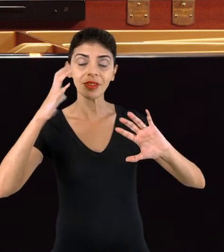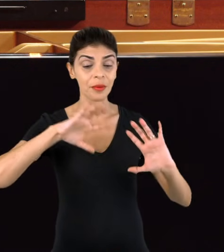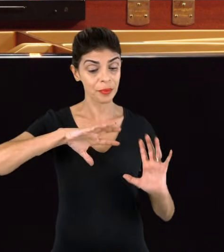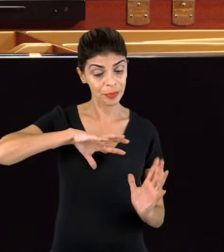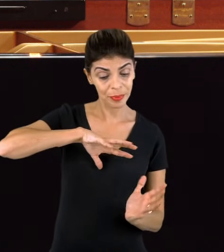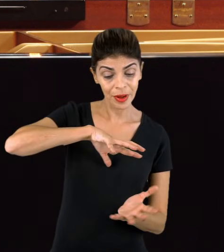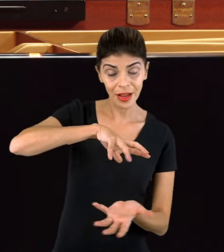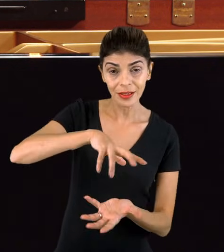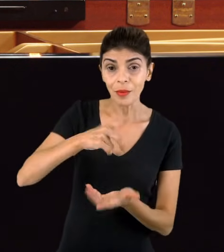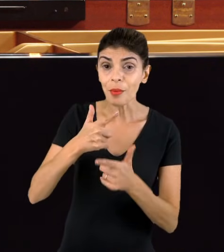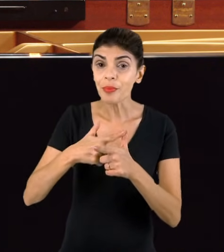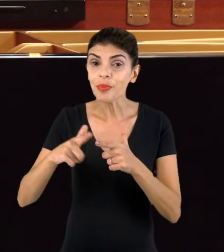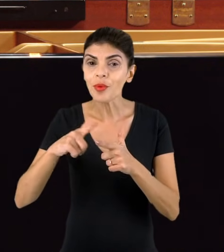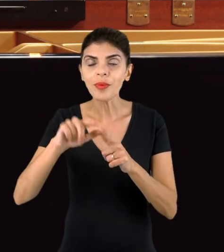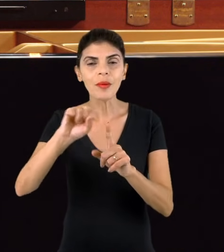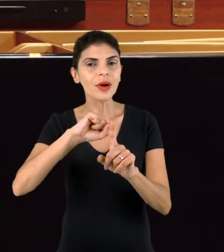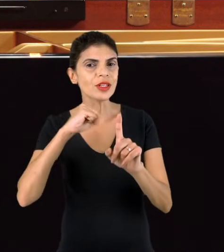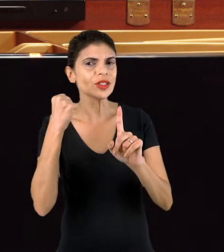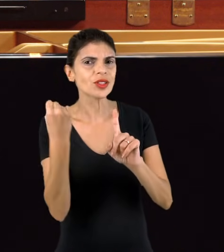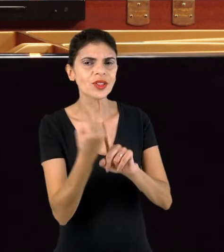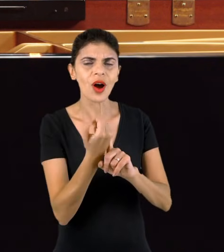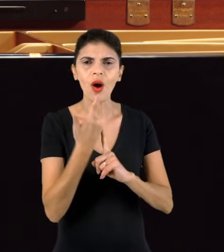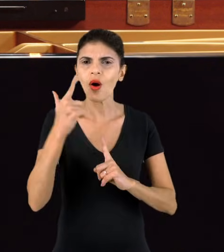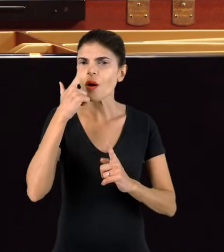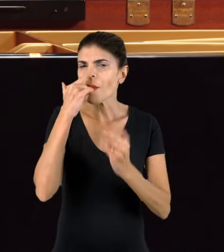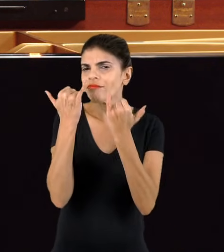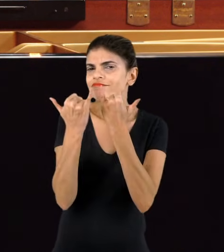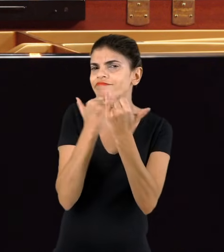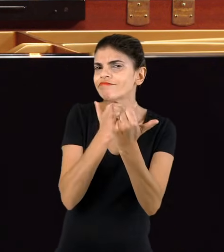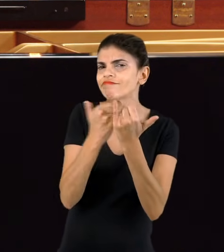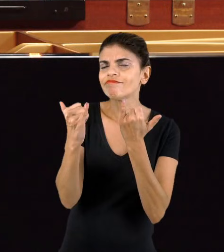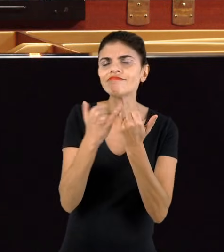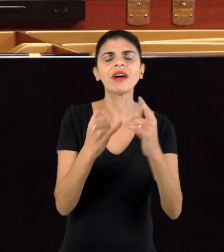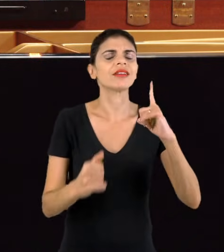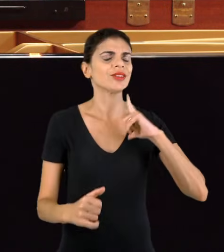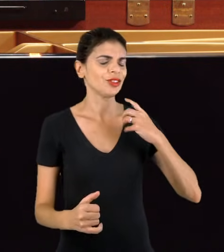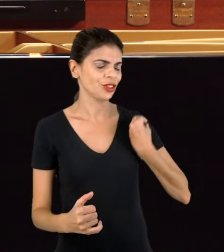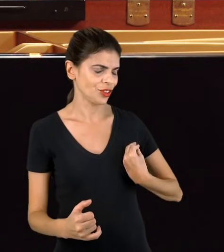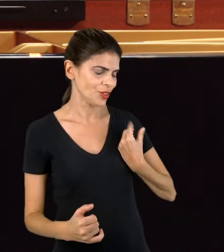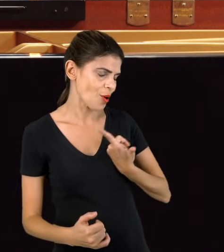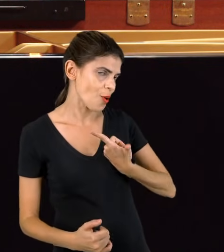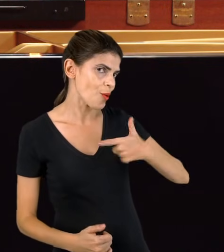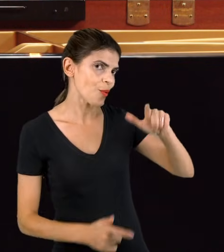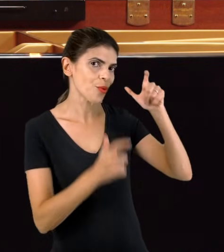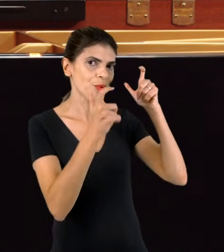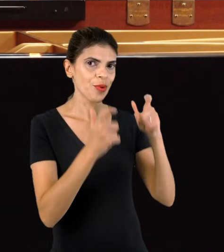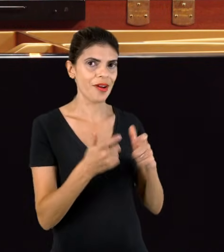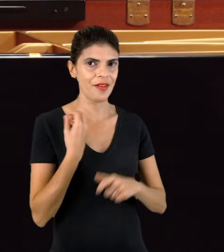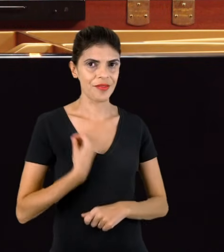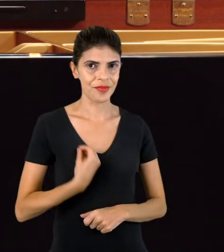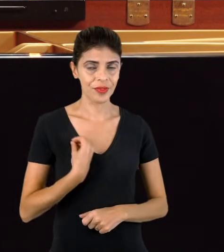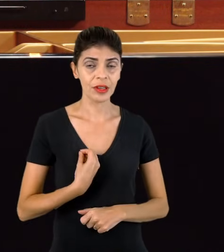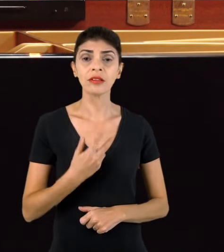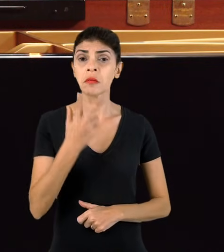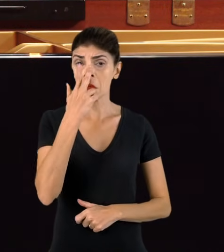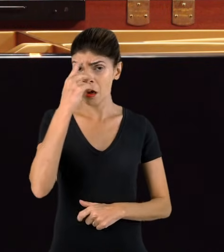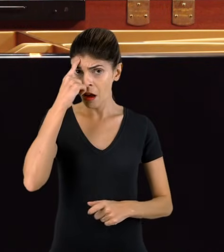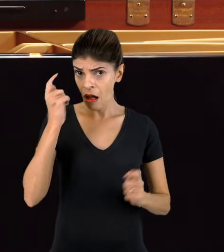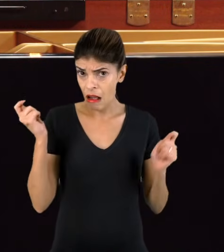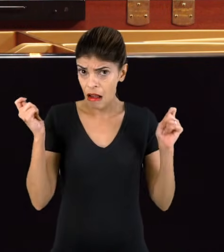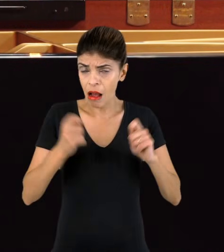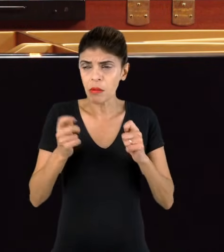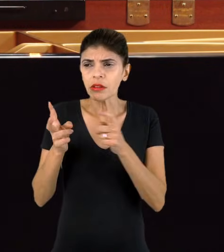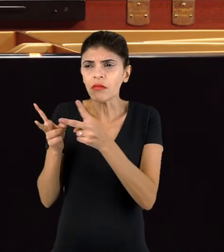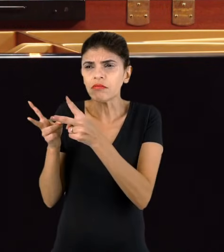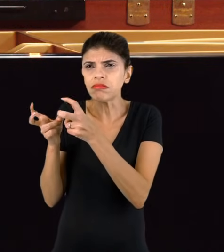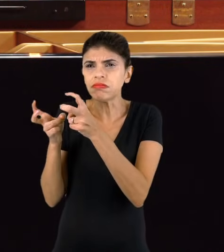do planeta, outros problemas sociais, sabe? Que se assemelham, mas que existem em um outro lugar da vida. E eu acho que se a gente tem a